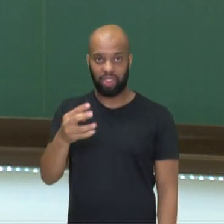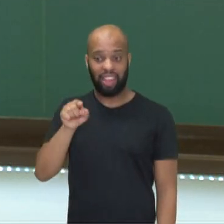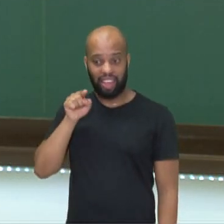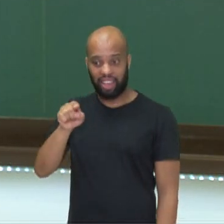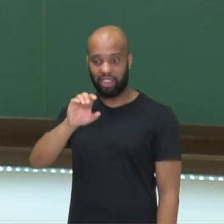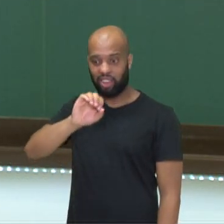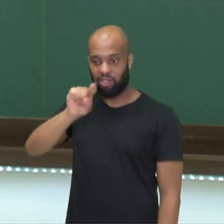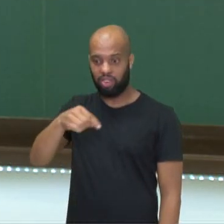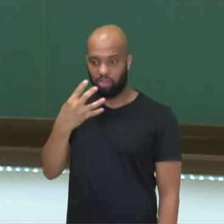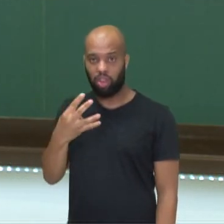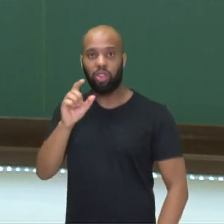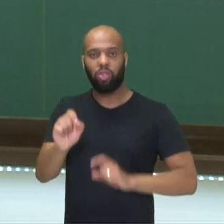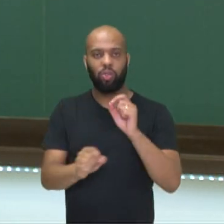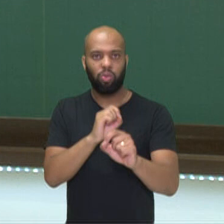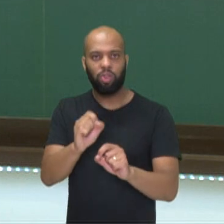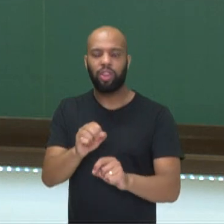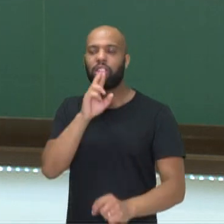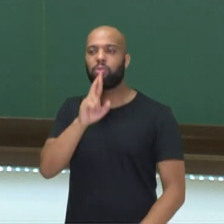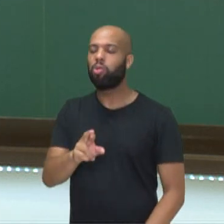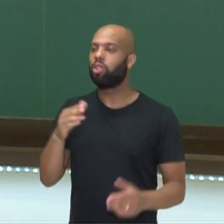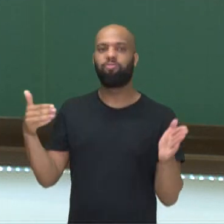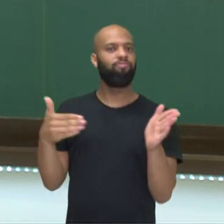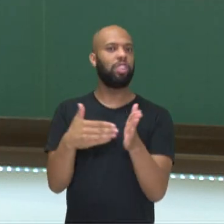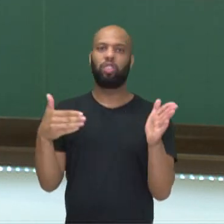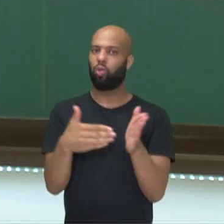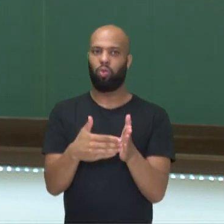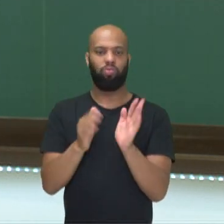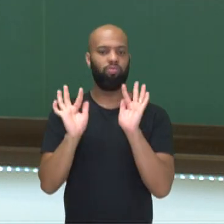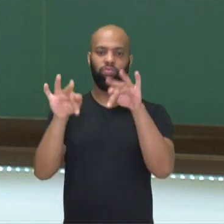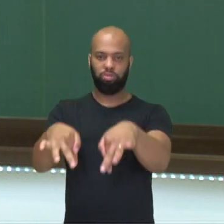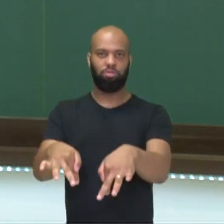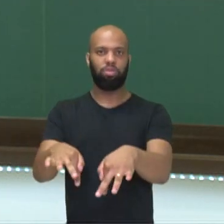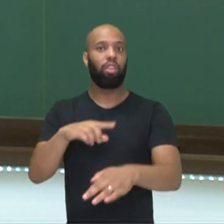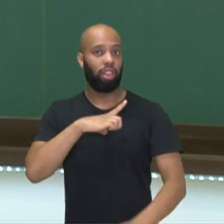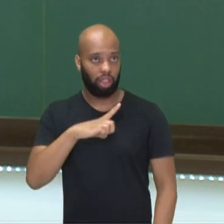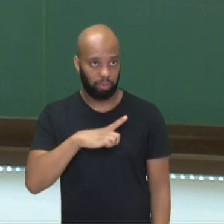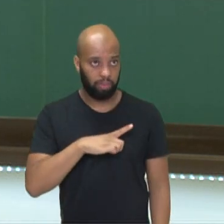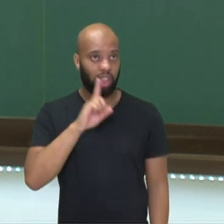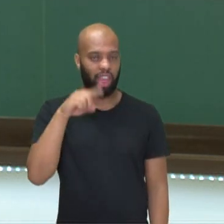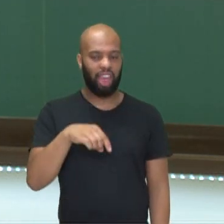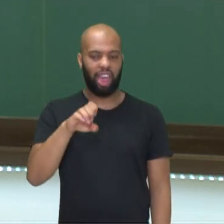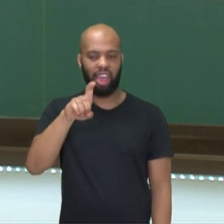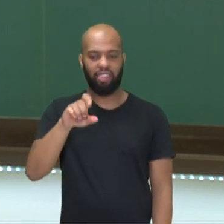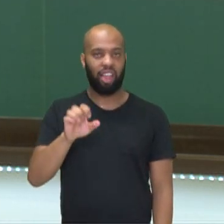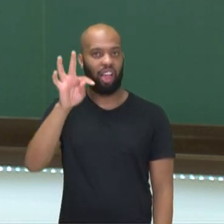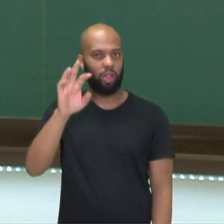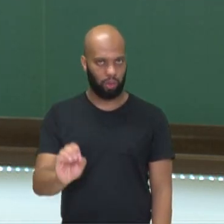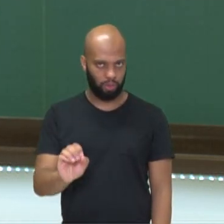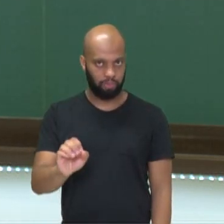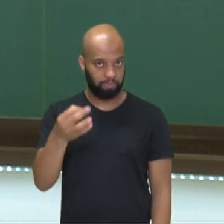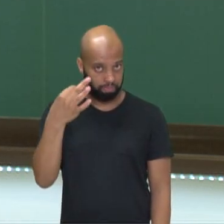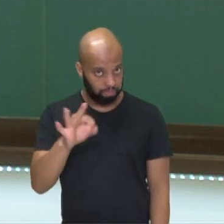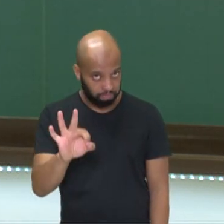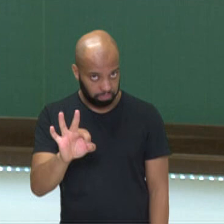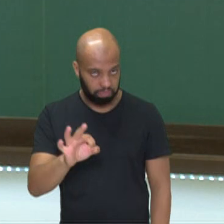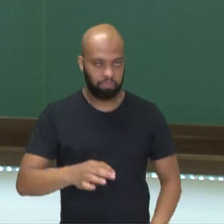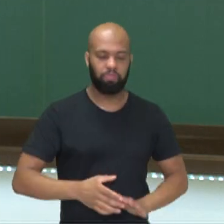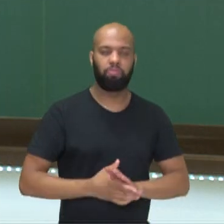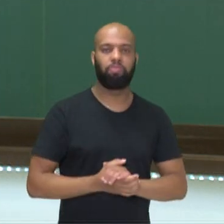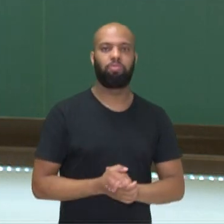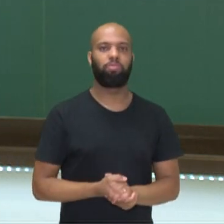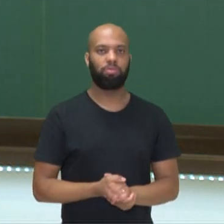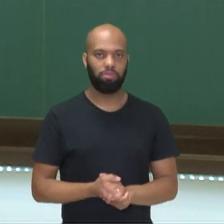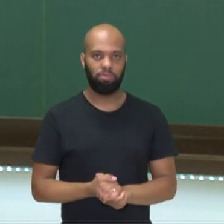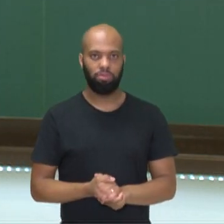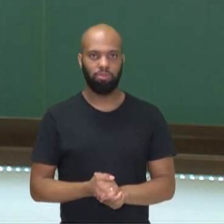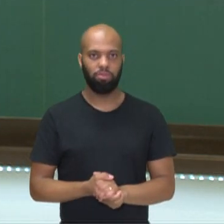que ele é um decimal exato? Porque ele tem um certo número de casas decimais, um número finito, uma quantidade finita de casas decimais, que no caso é uma só, certo?